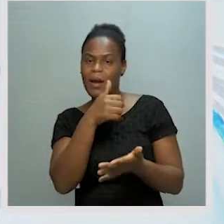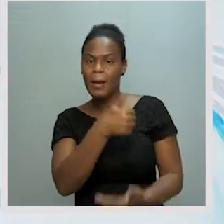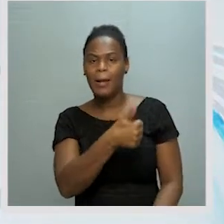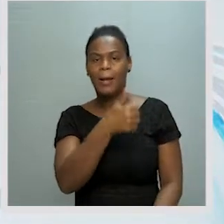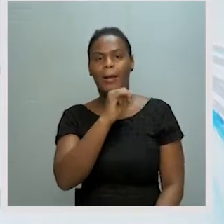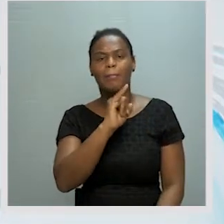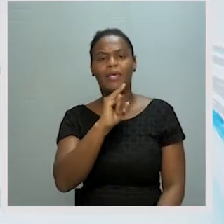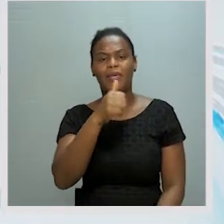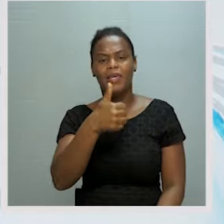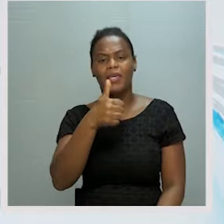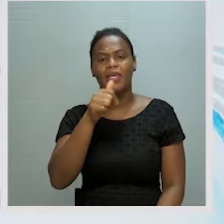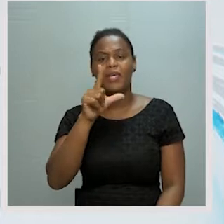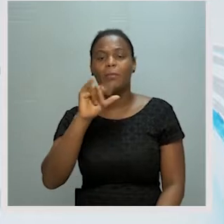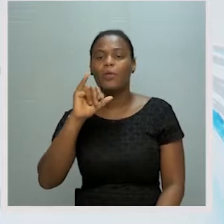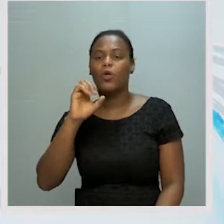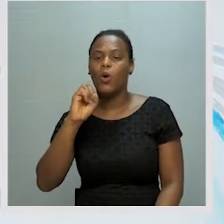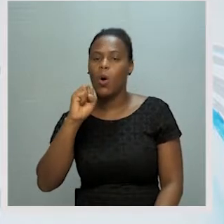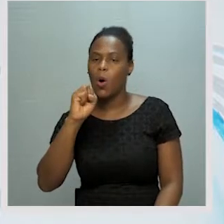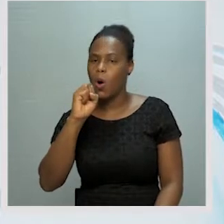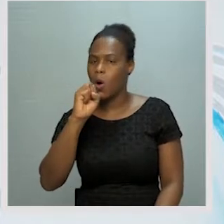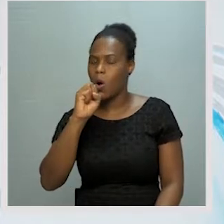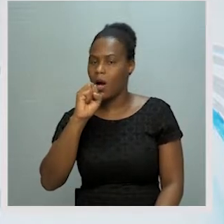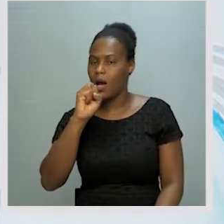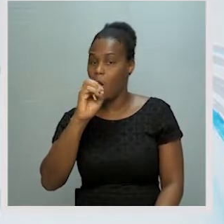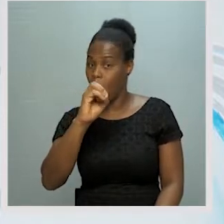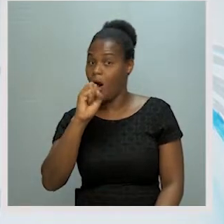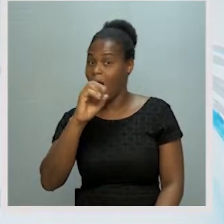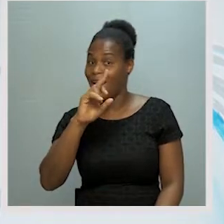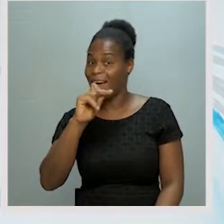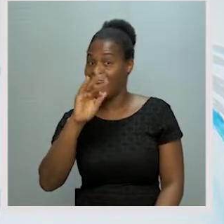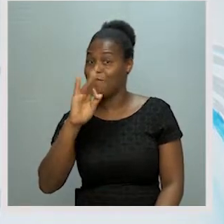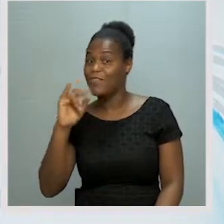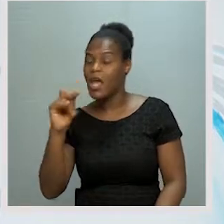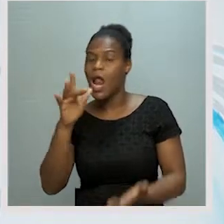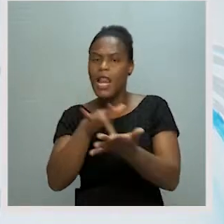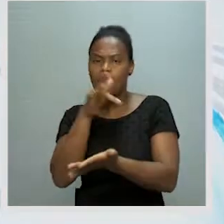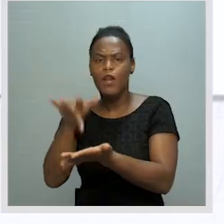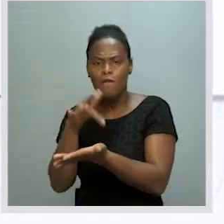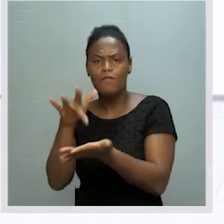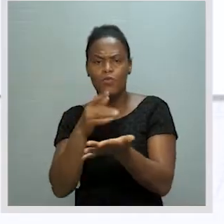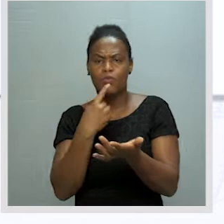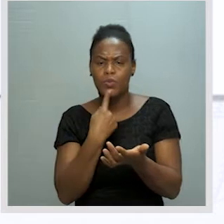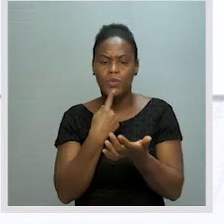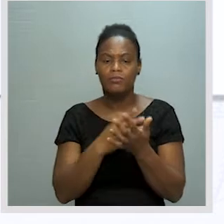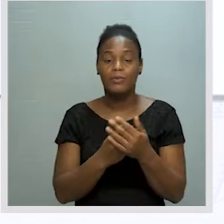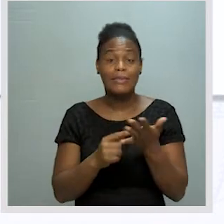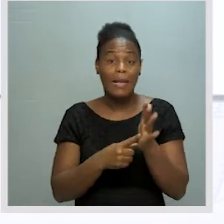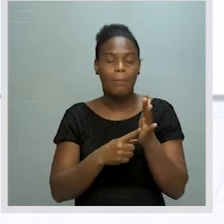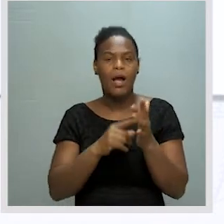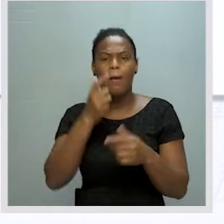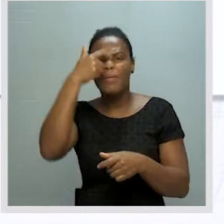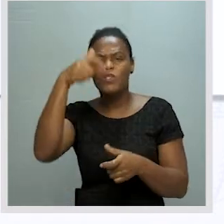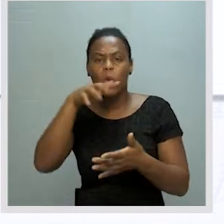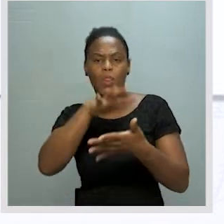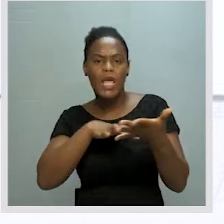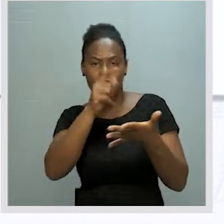bibliografia, já sabemos o que é, não é verdade? Certo, várias obras, bibliografia, obras, né? Organização por autor.